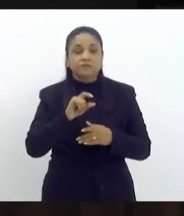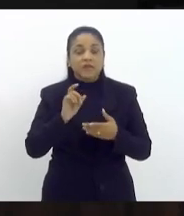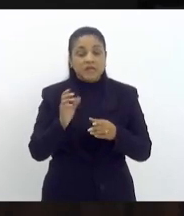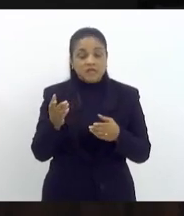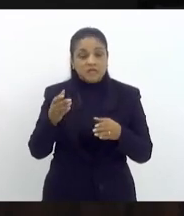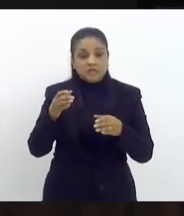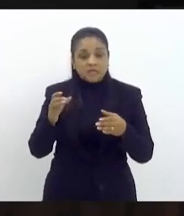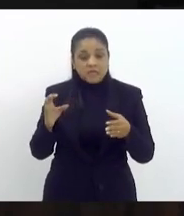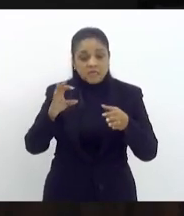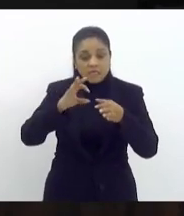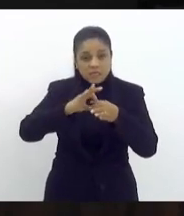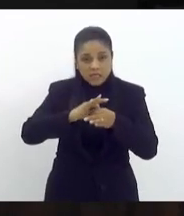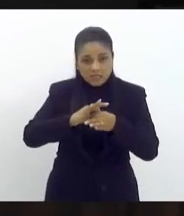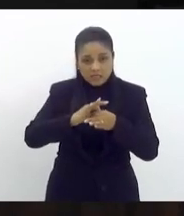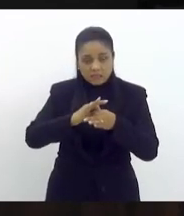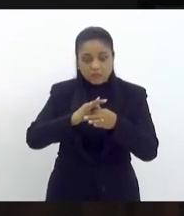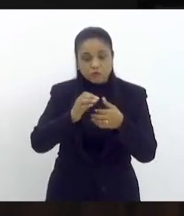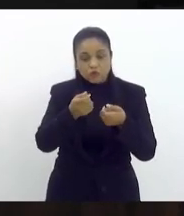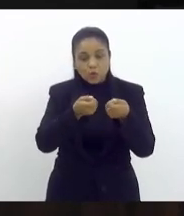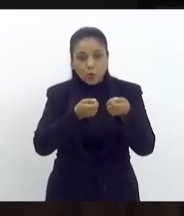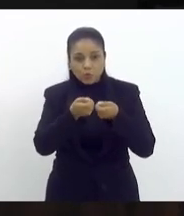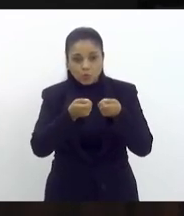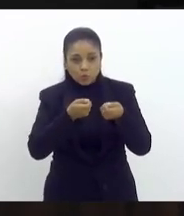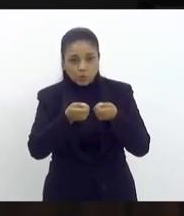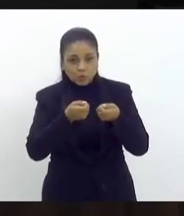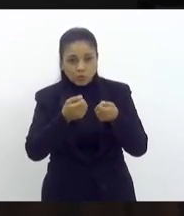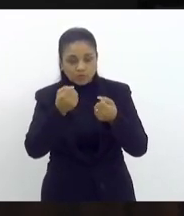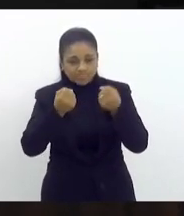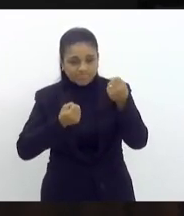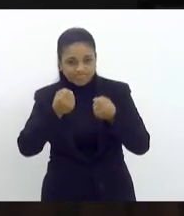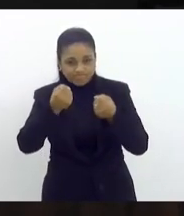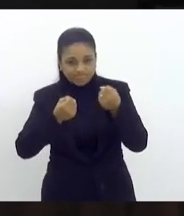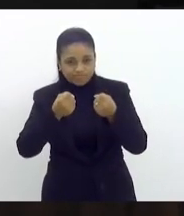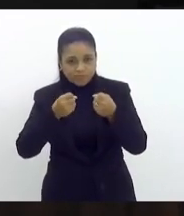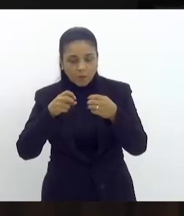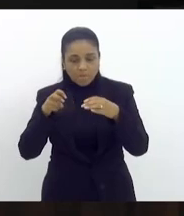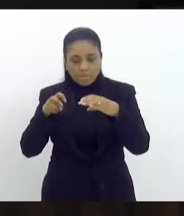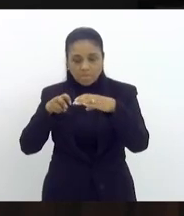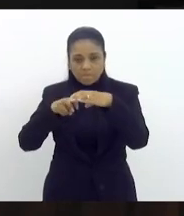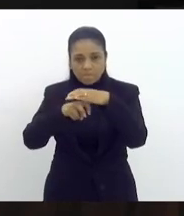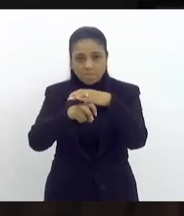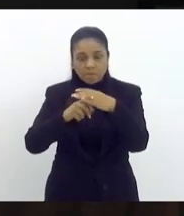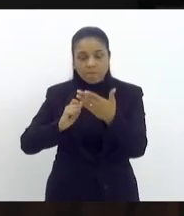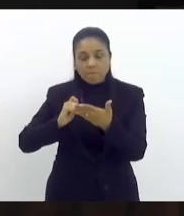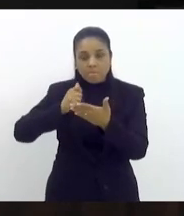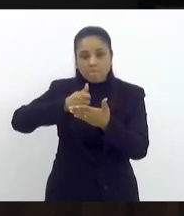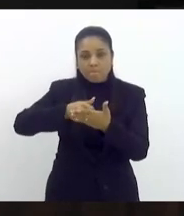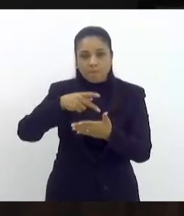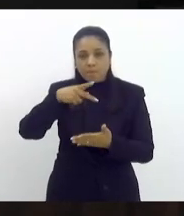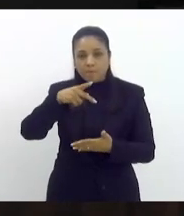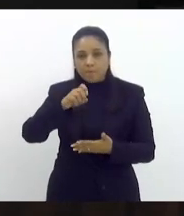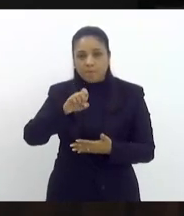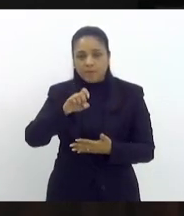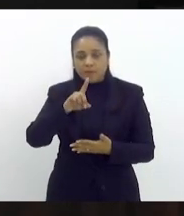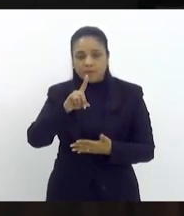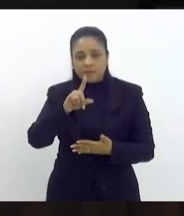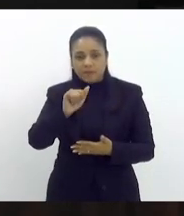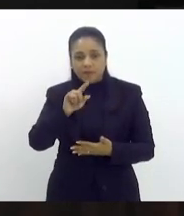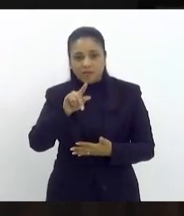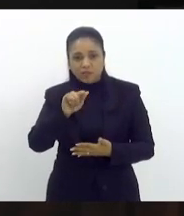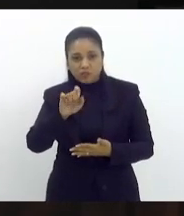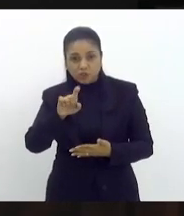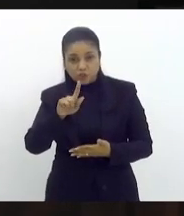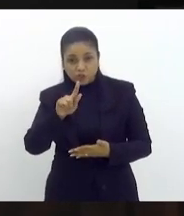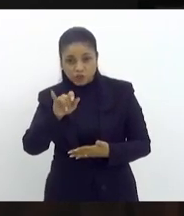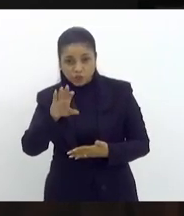dos sistemas de controle de veículos nas praças de pedágio sob concessão do estado do Rio de Janeiro ao sistema nacional de